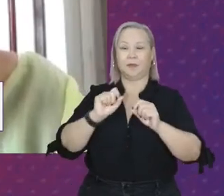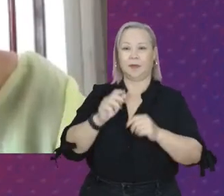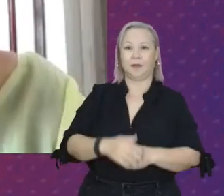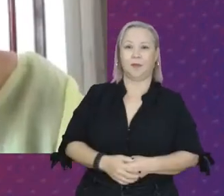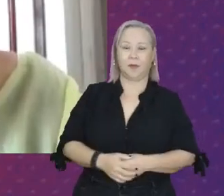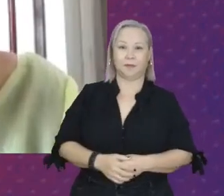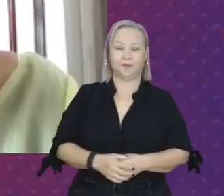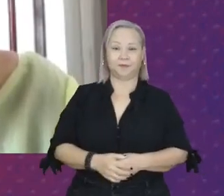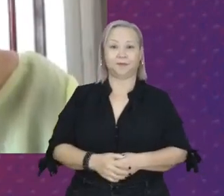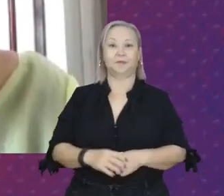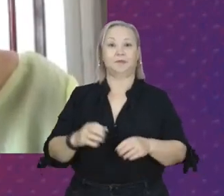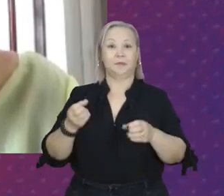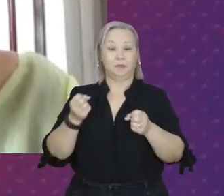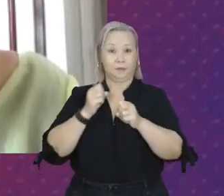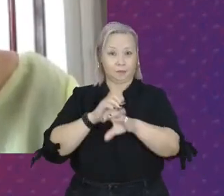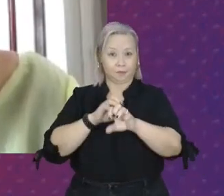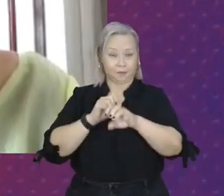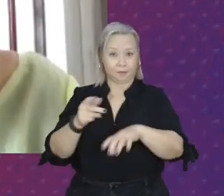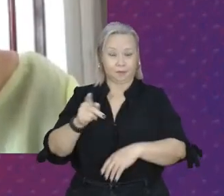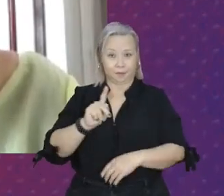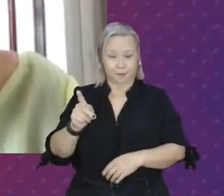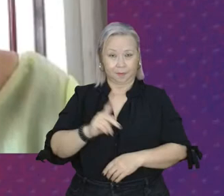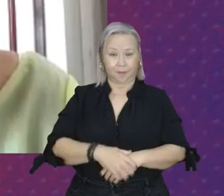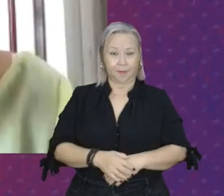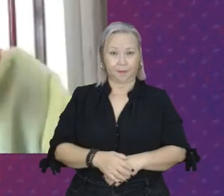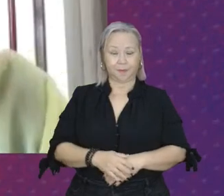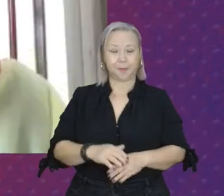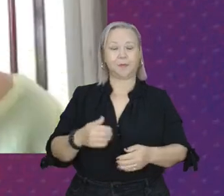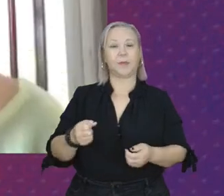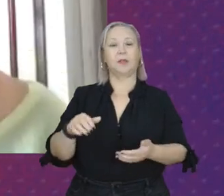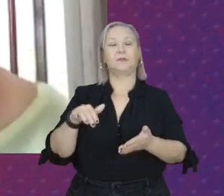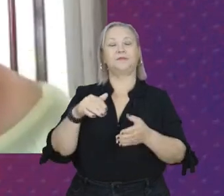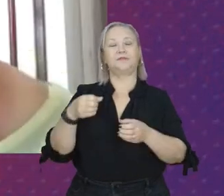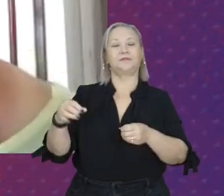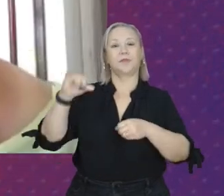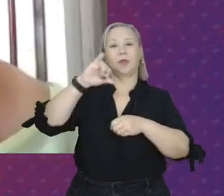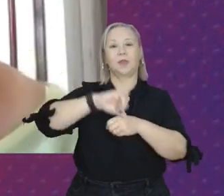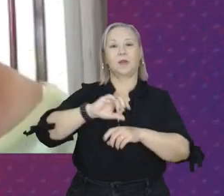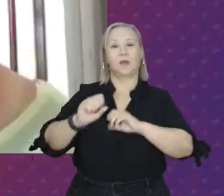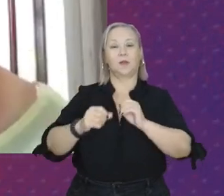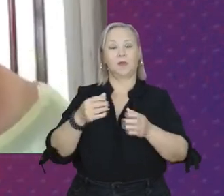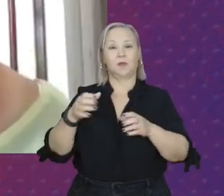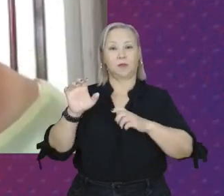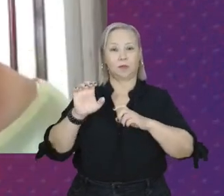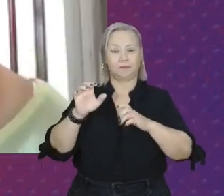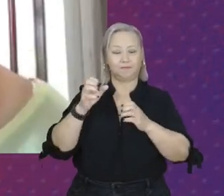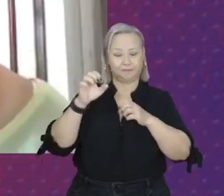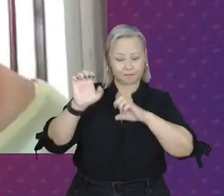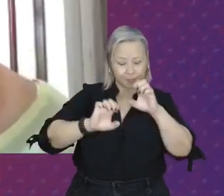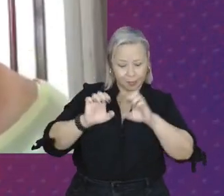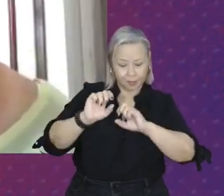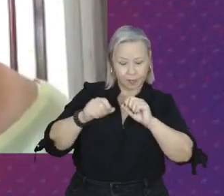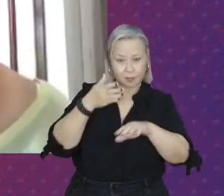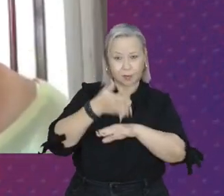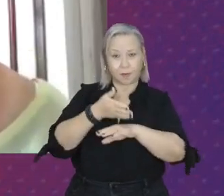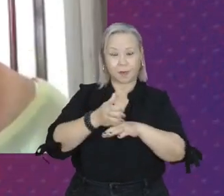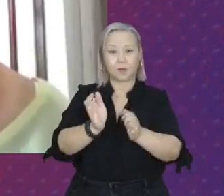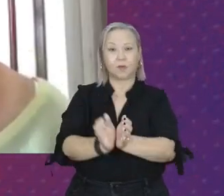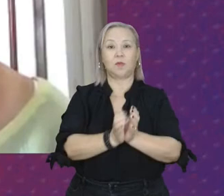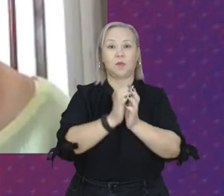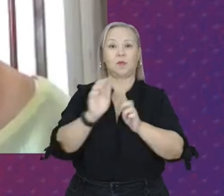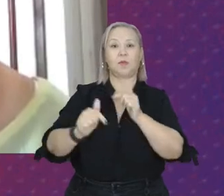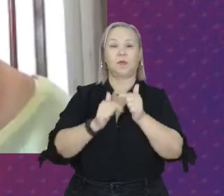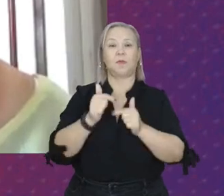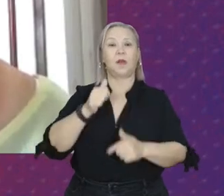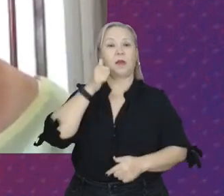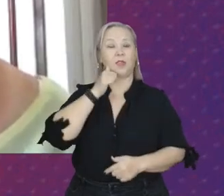e Educação, integro o núcleo executivo da Articulação Nacional de Agroecologia, mas também participo do grupo de trabalho de